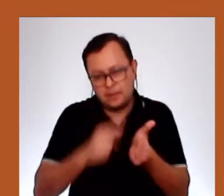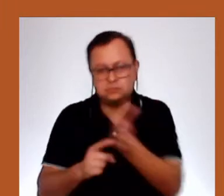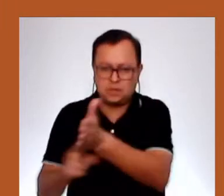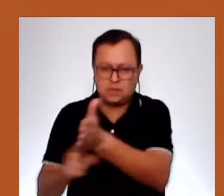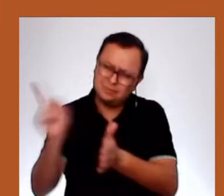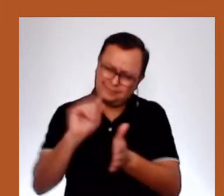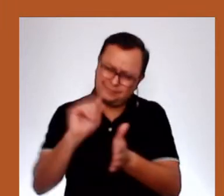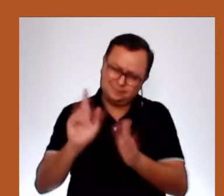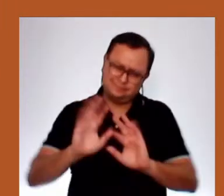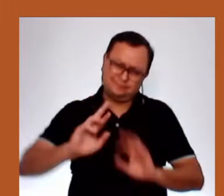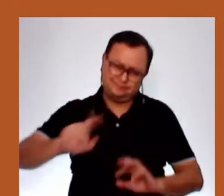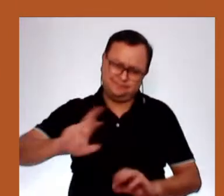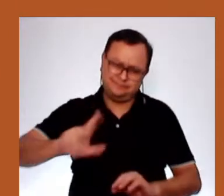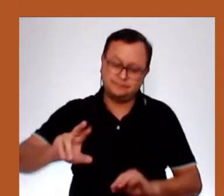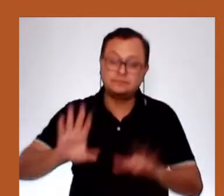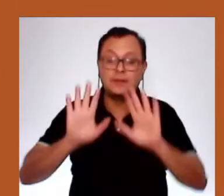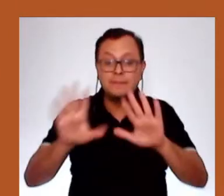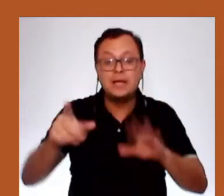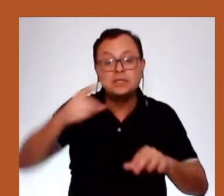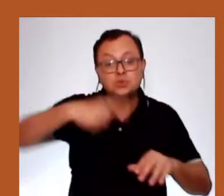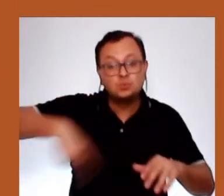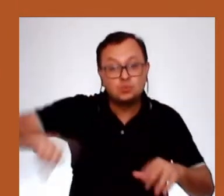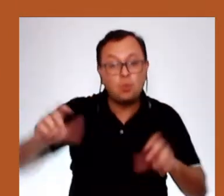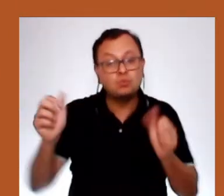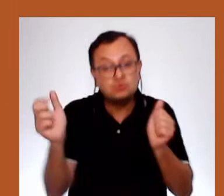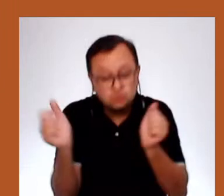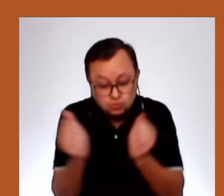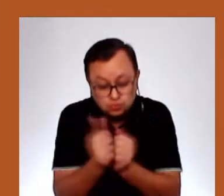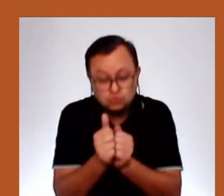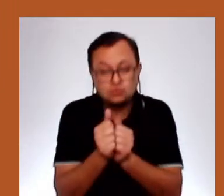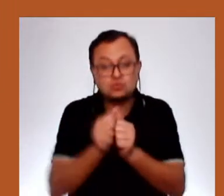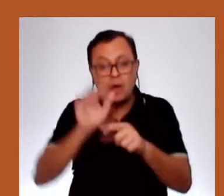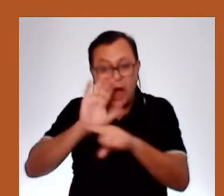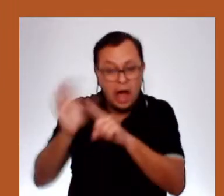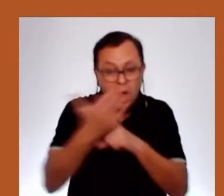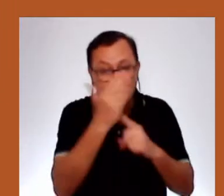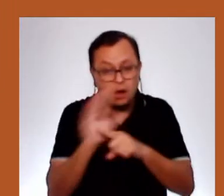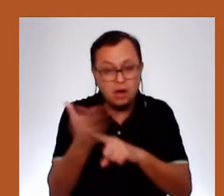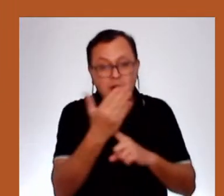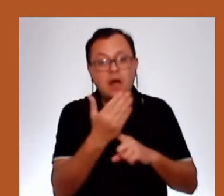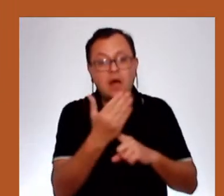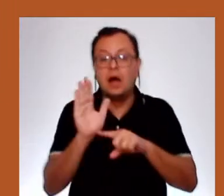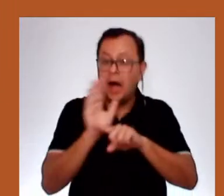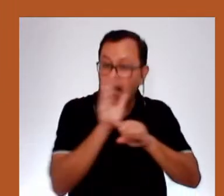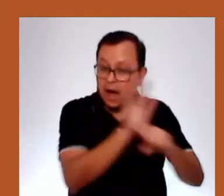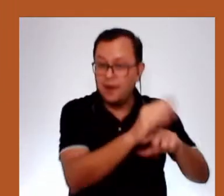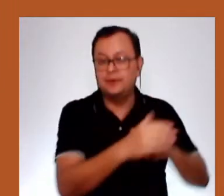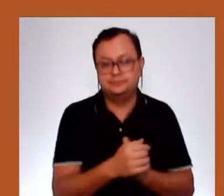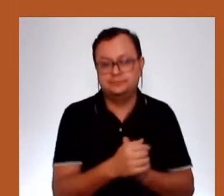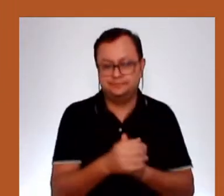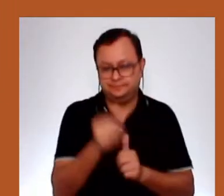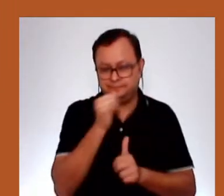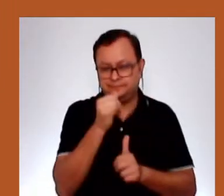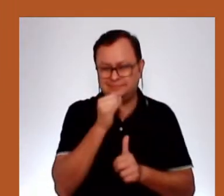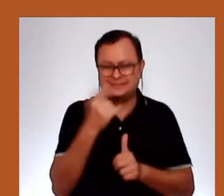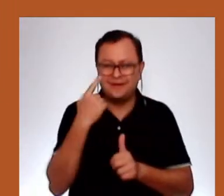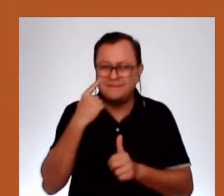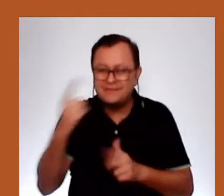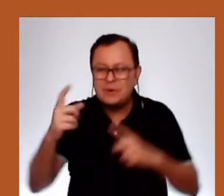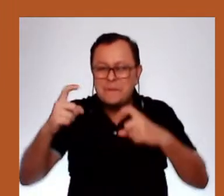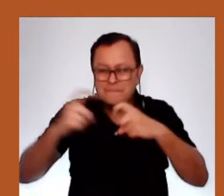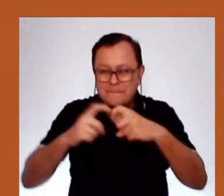nos juntamos e ajudamos o outro a resolver. Então, por exemplo, naquela hora, ele